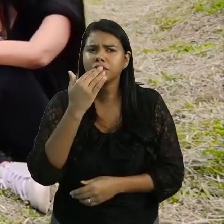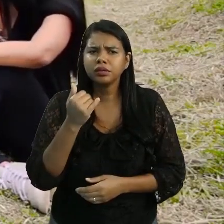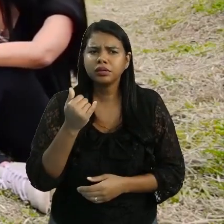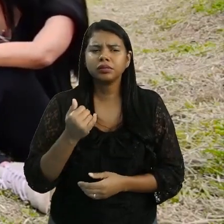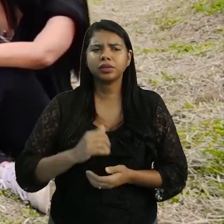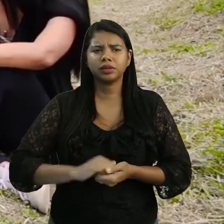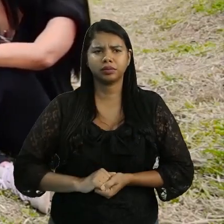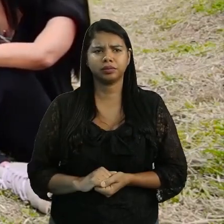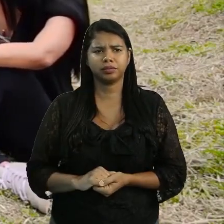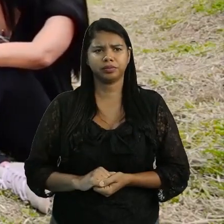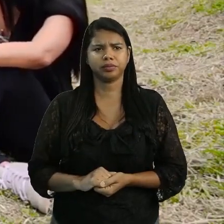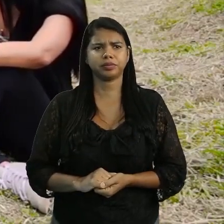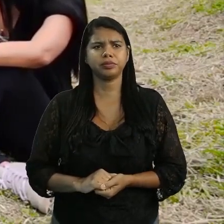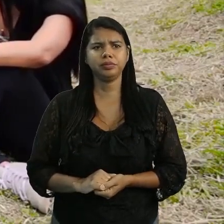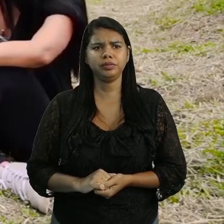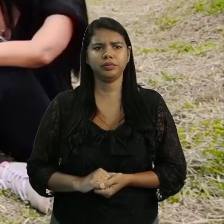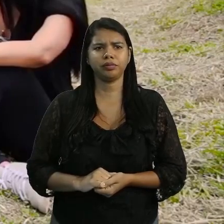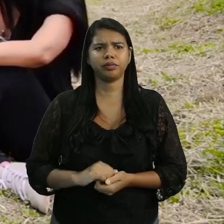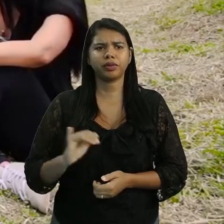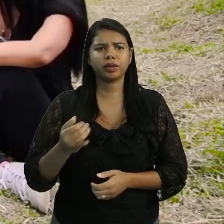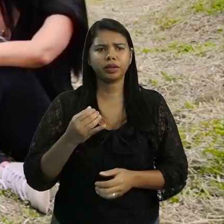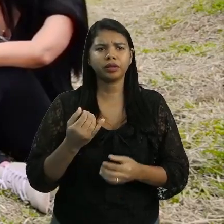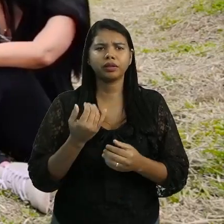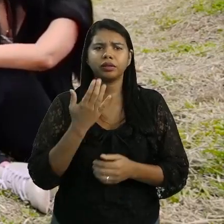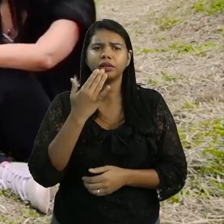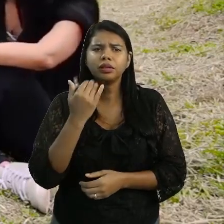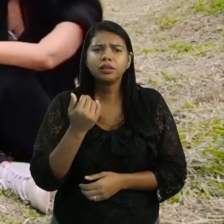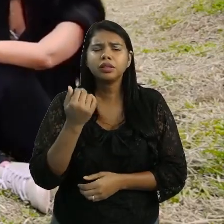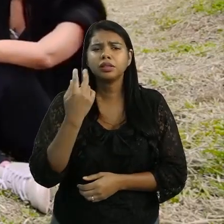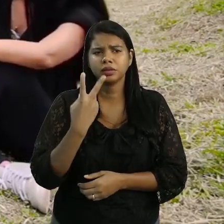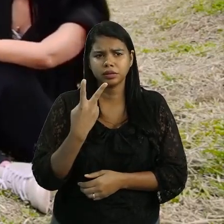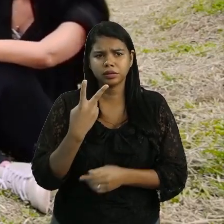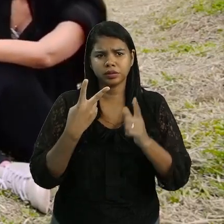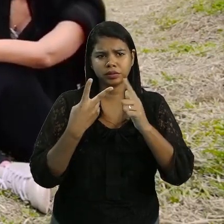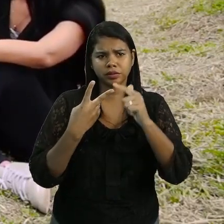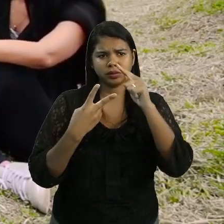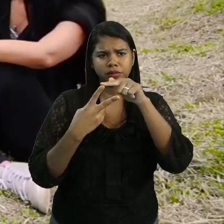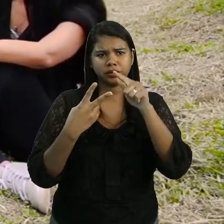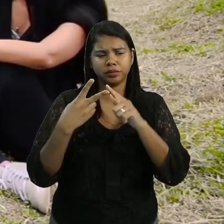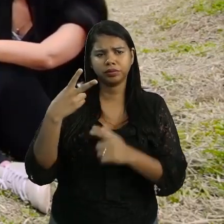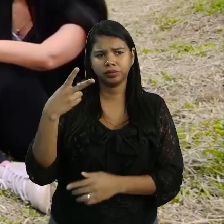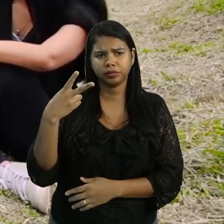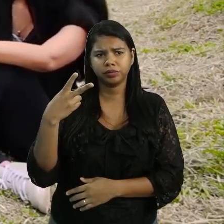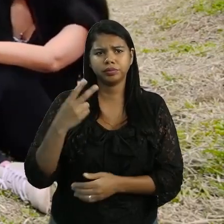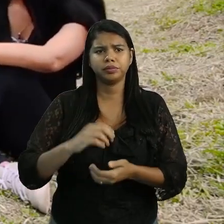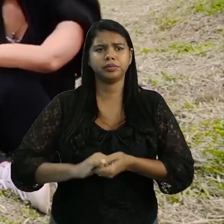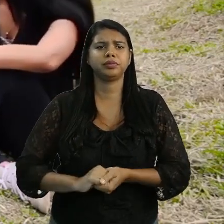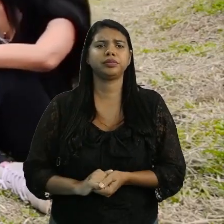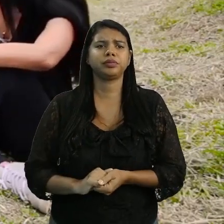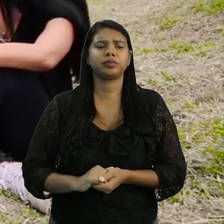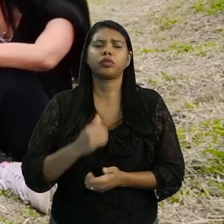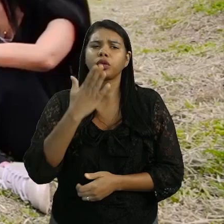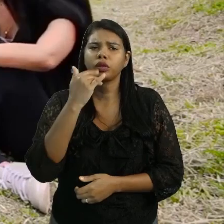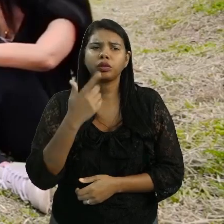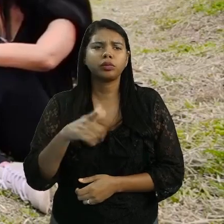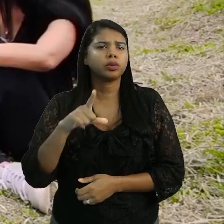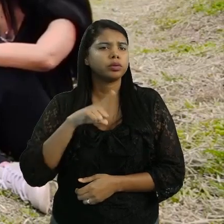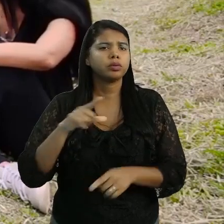gente, reaproveitar o alimento, né, faz parte de um ciclo em que a gente explora da